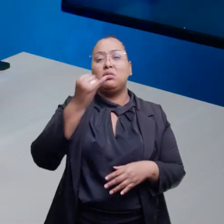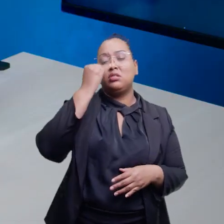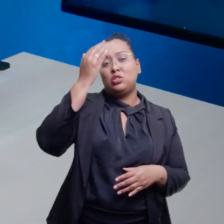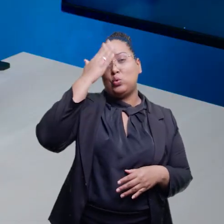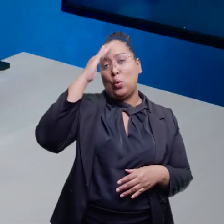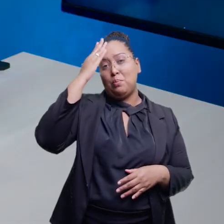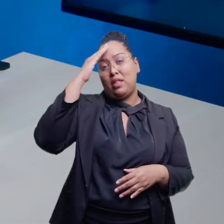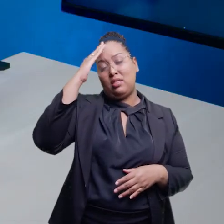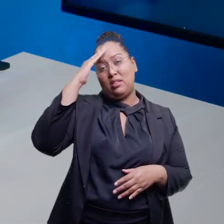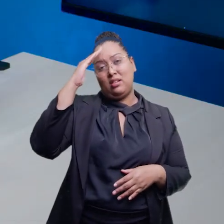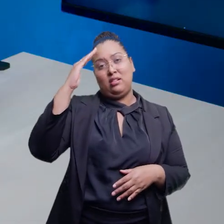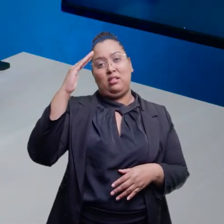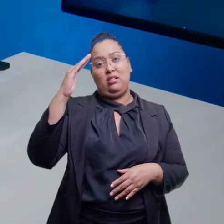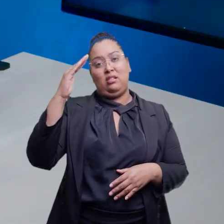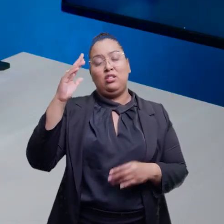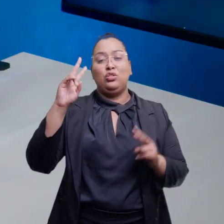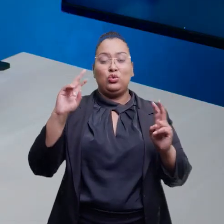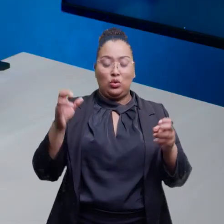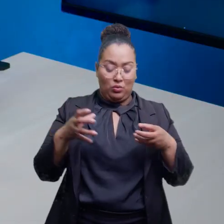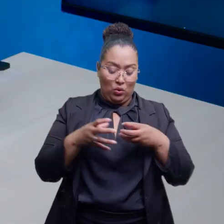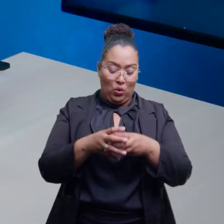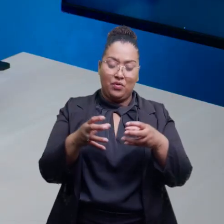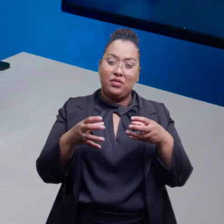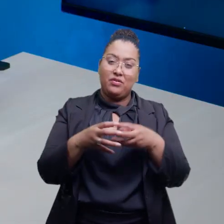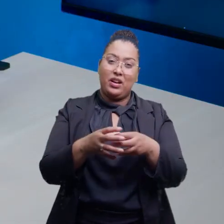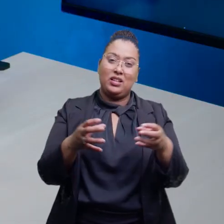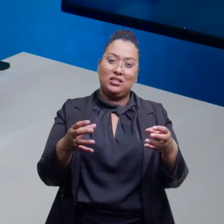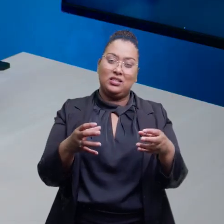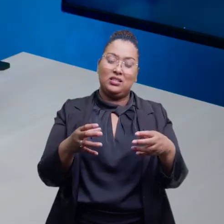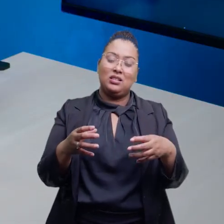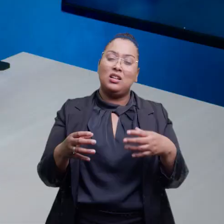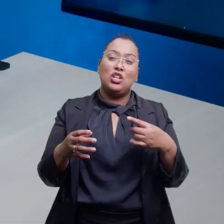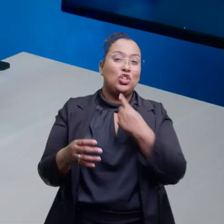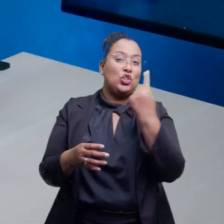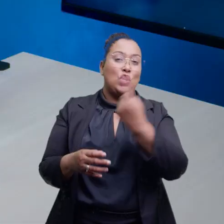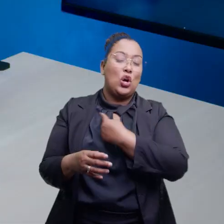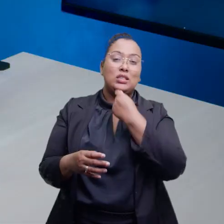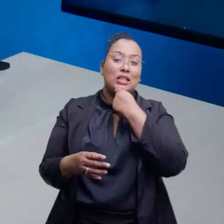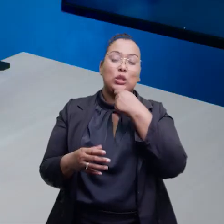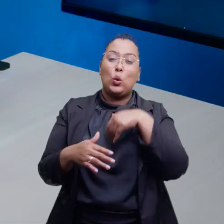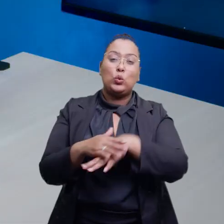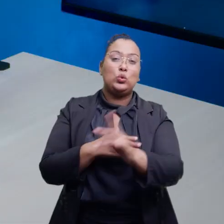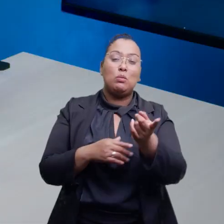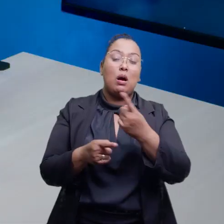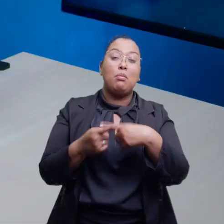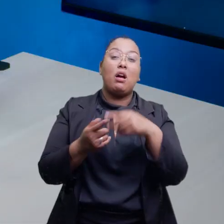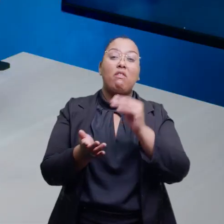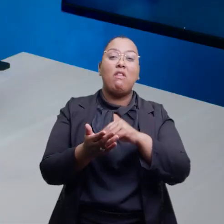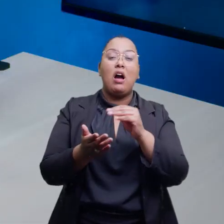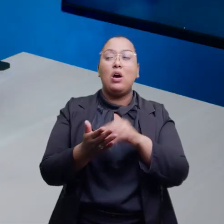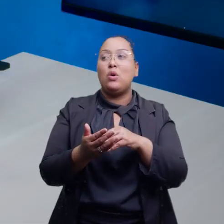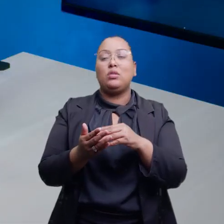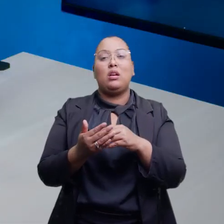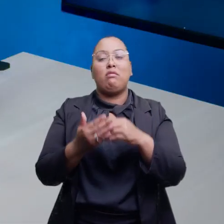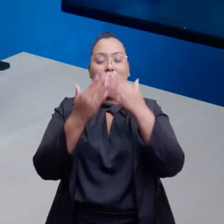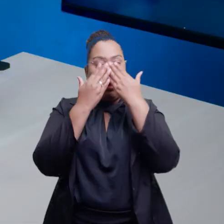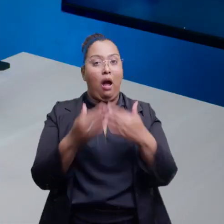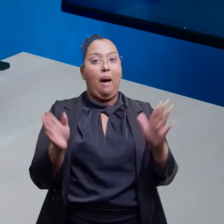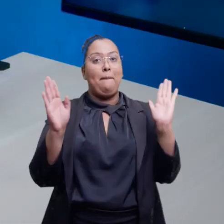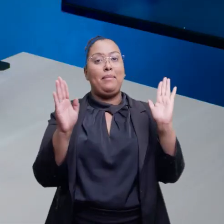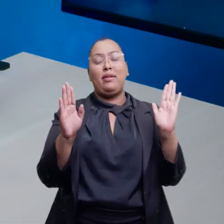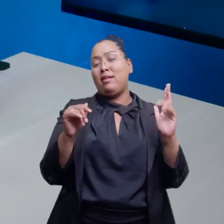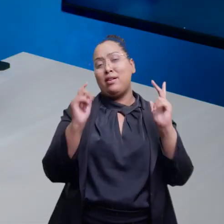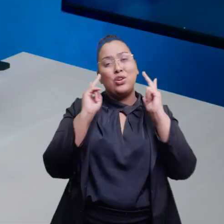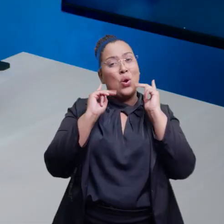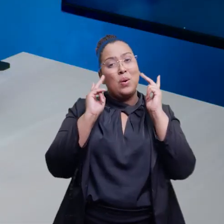compreender, quanto é natural essas formas de convivência que a gente simplesmente não está acostumado, porque a gente não se abre para fazer, né?